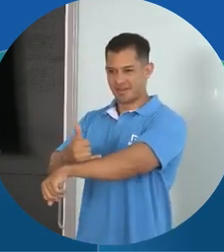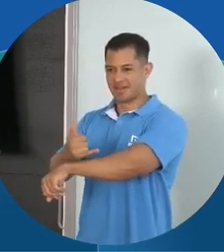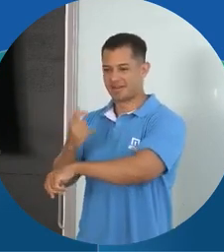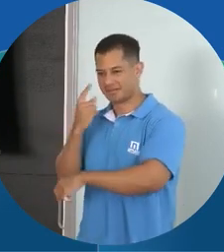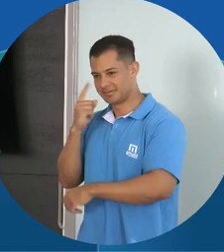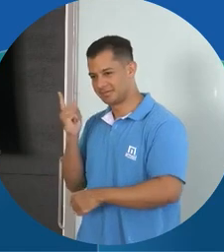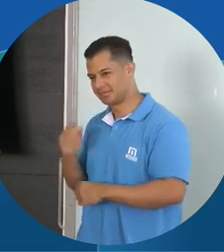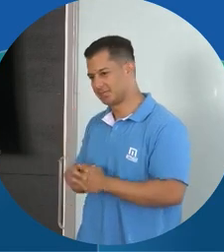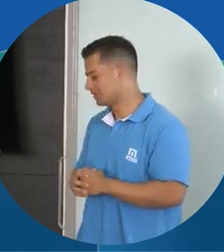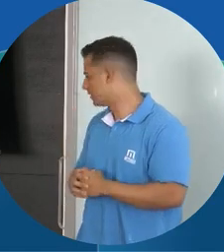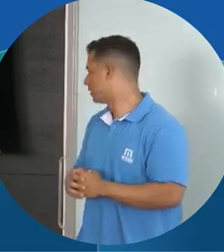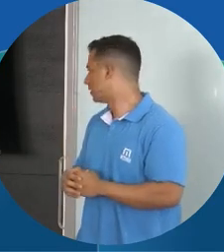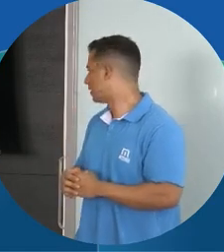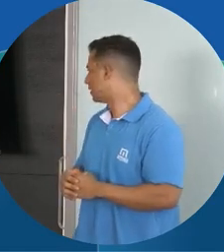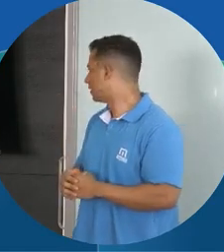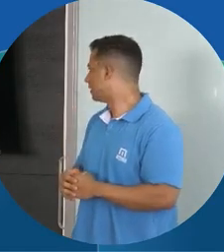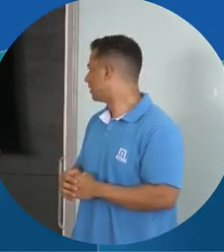peças,